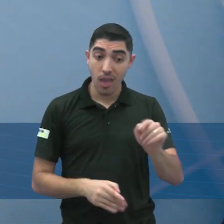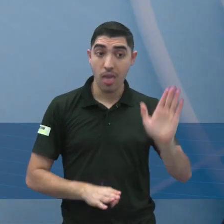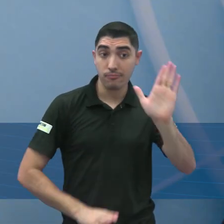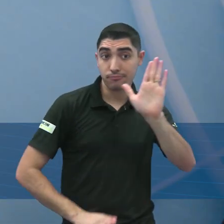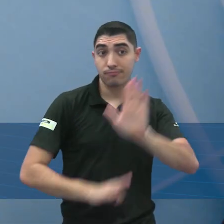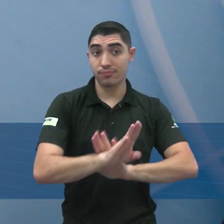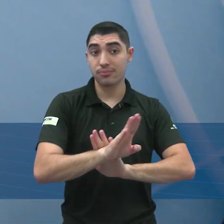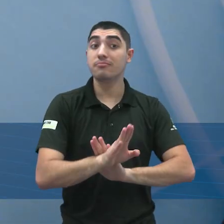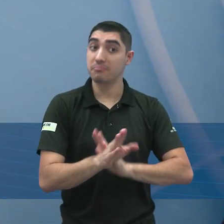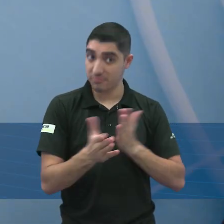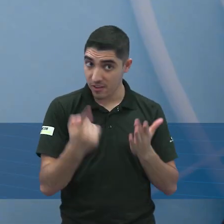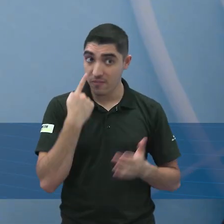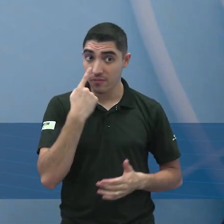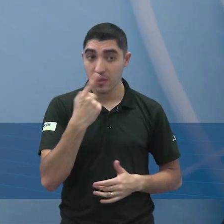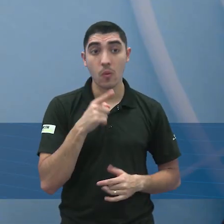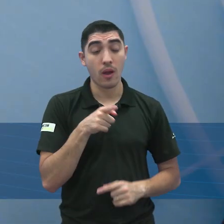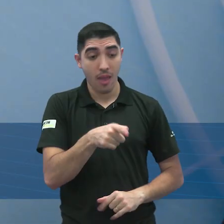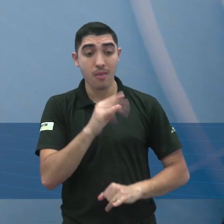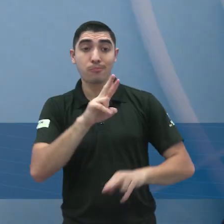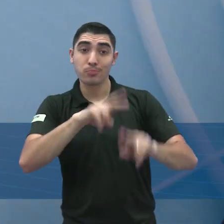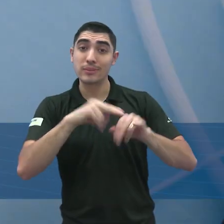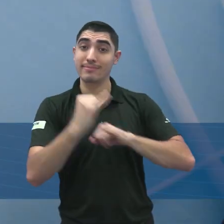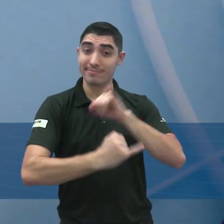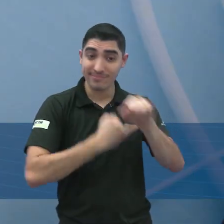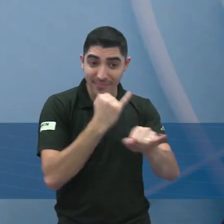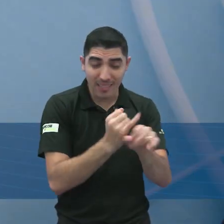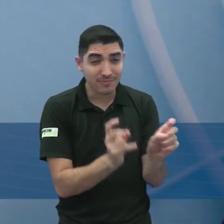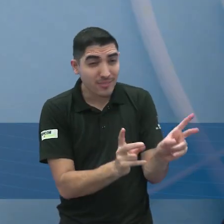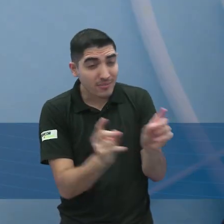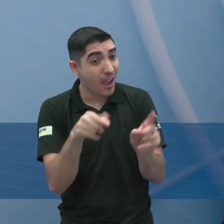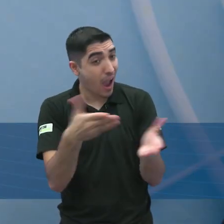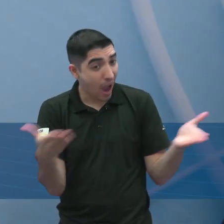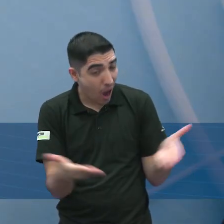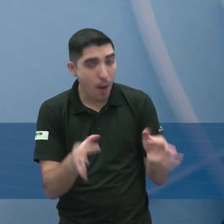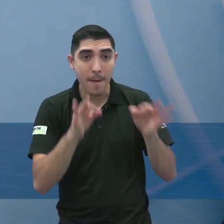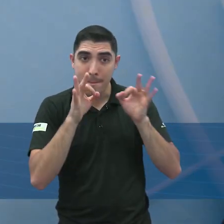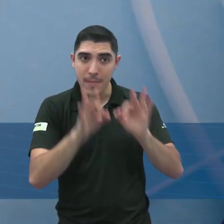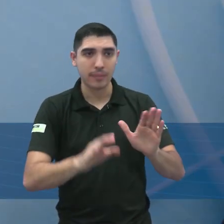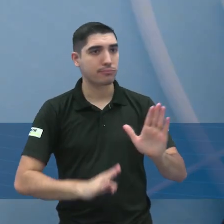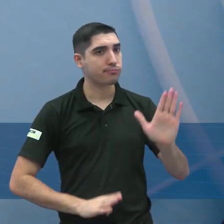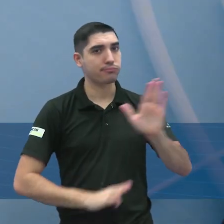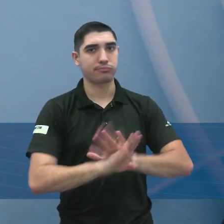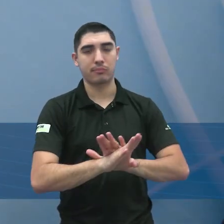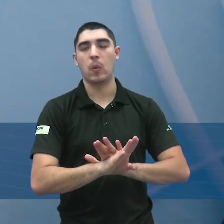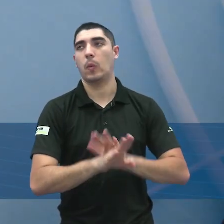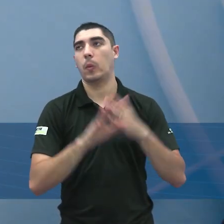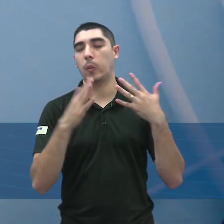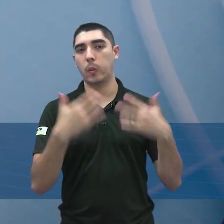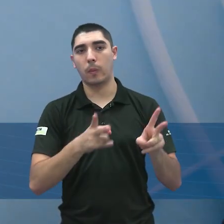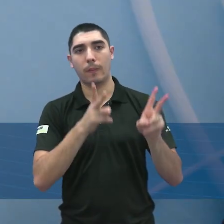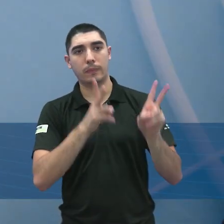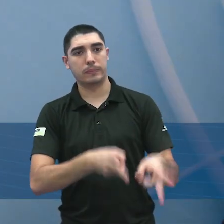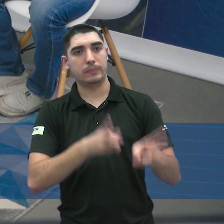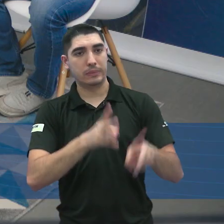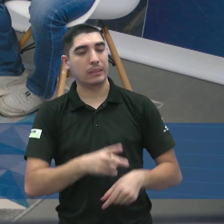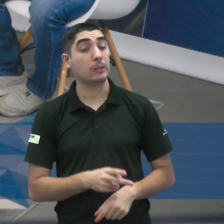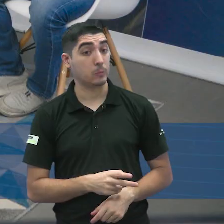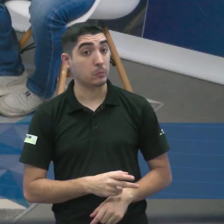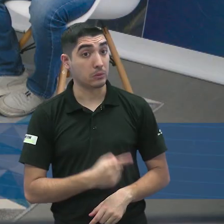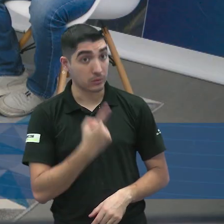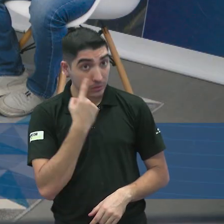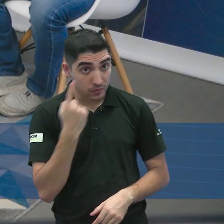que mostra a força e a consolidação nas compras online no país. Gente, olha